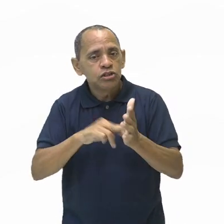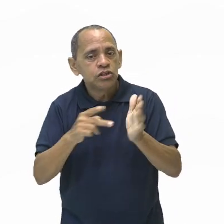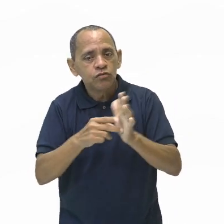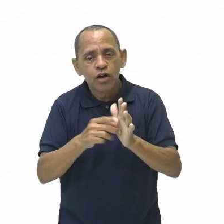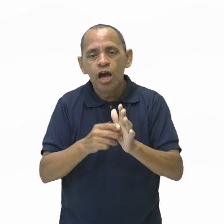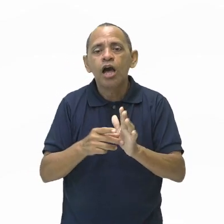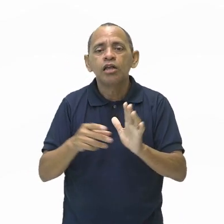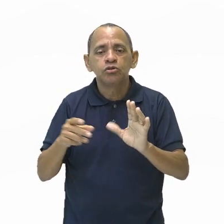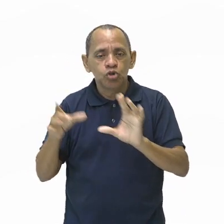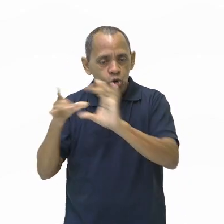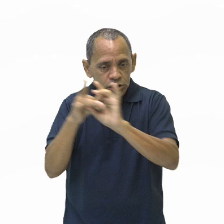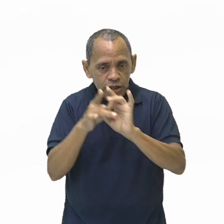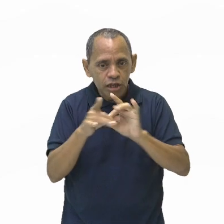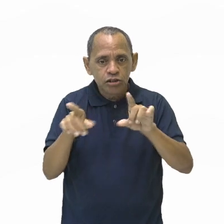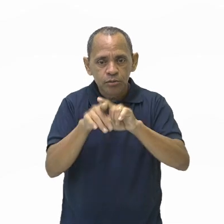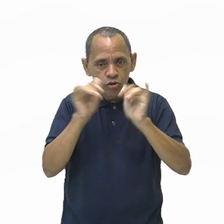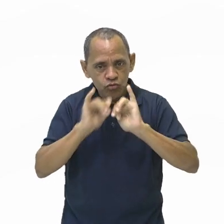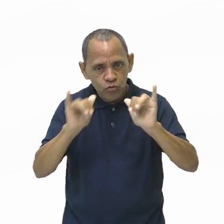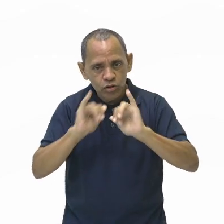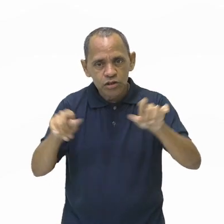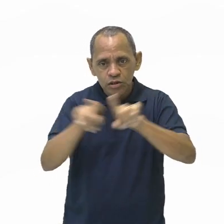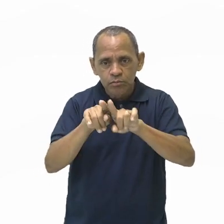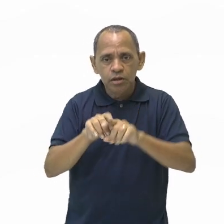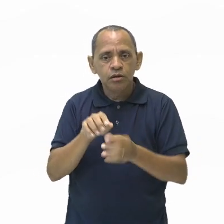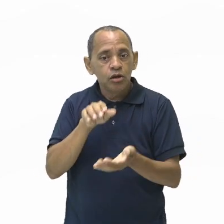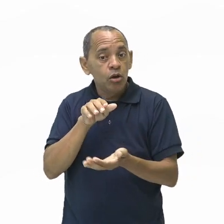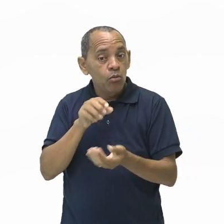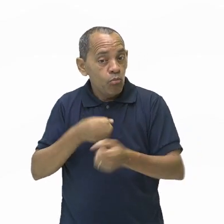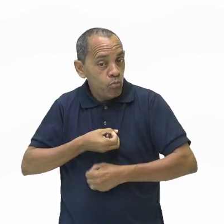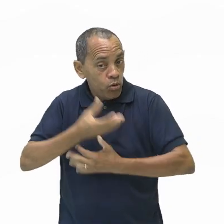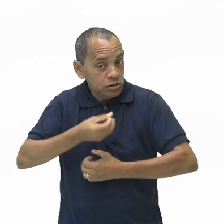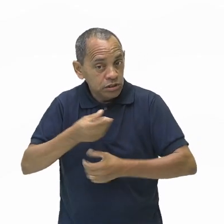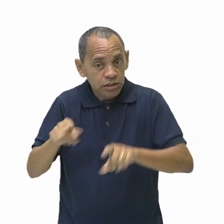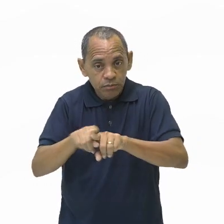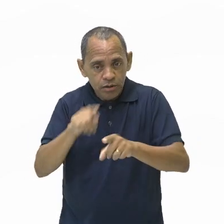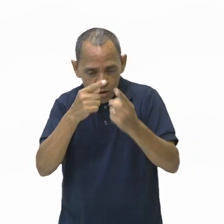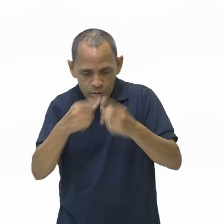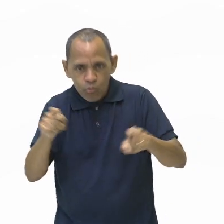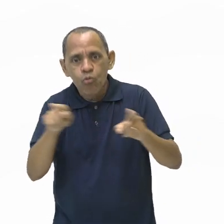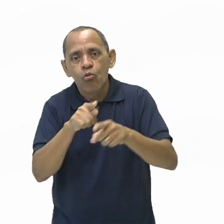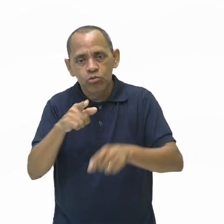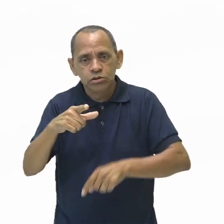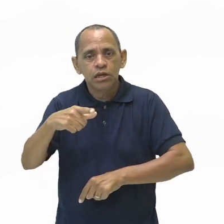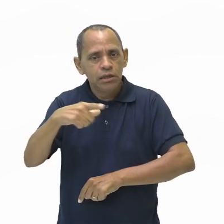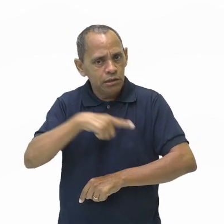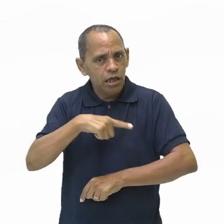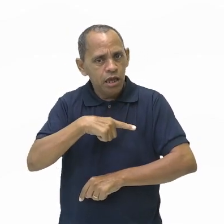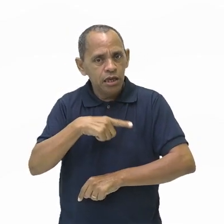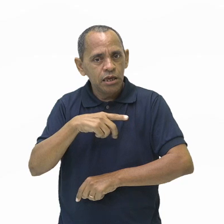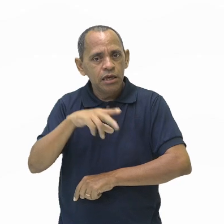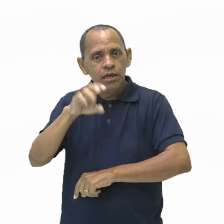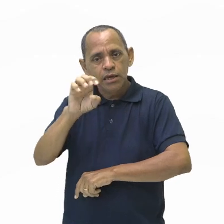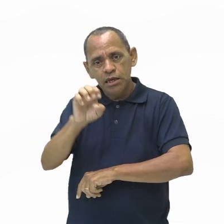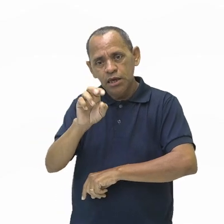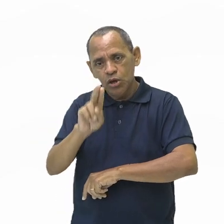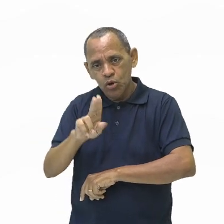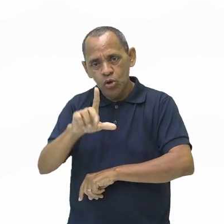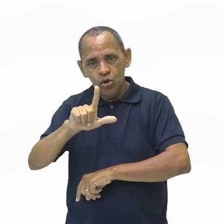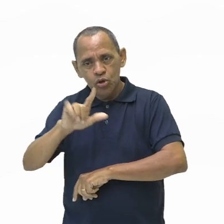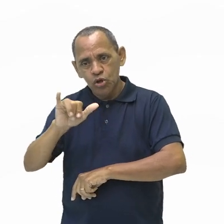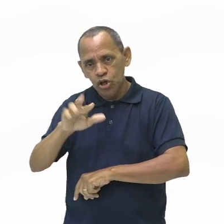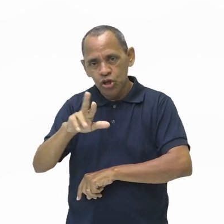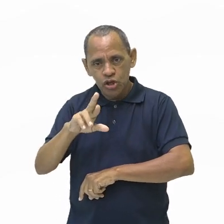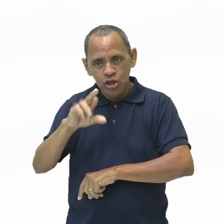contexto de divulgação. Tal como a poesia, a música apresenta um eu lírico, tá? Que é diferente do